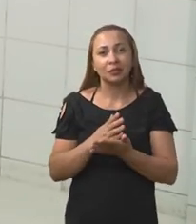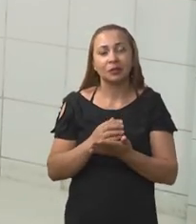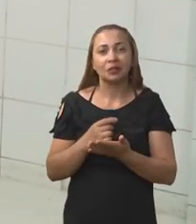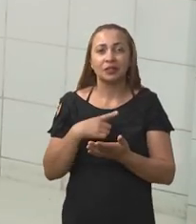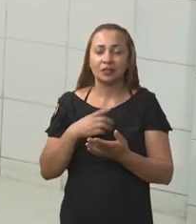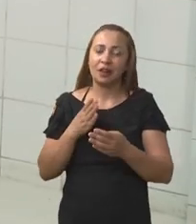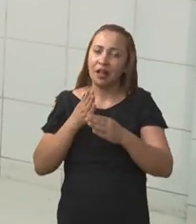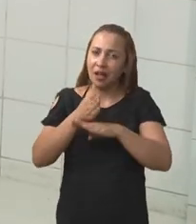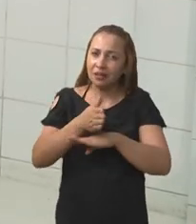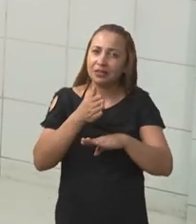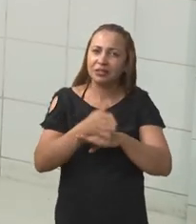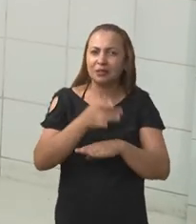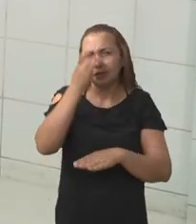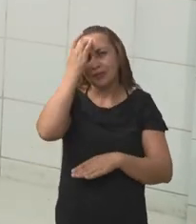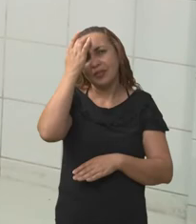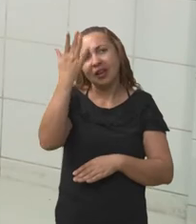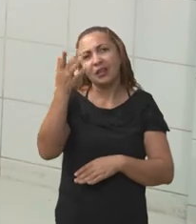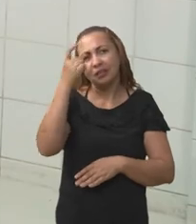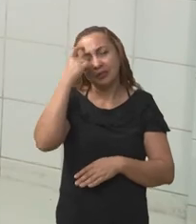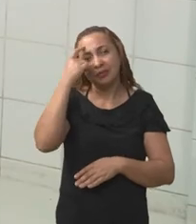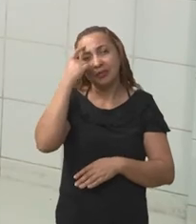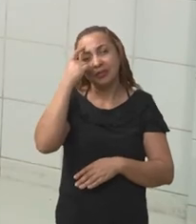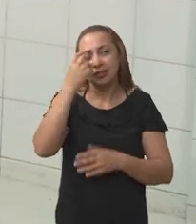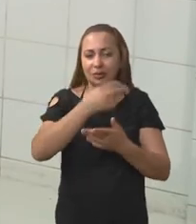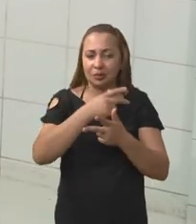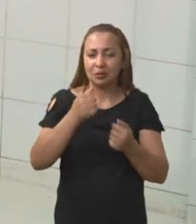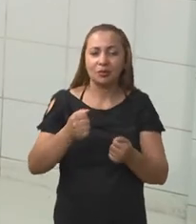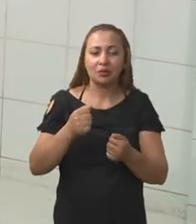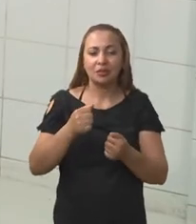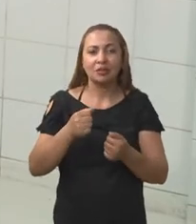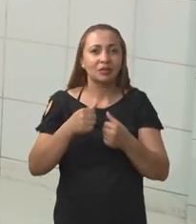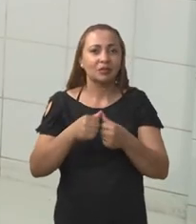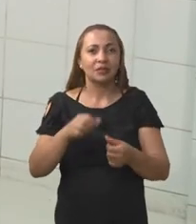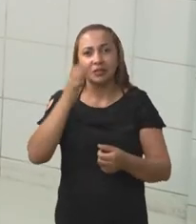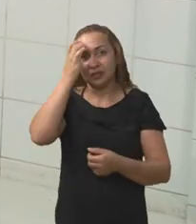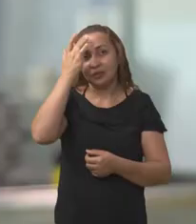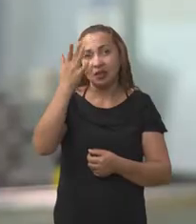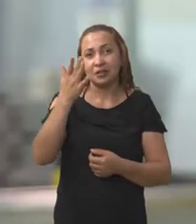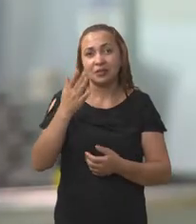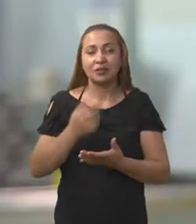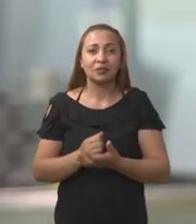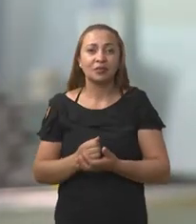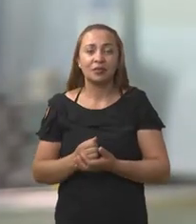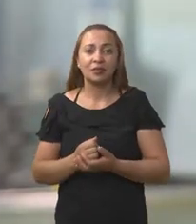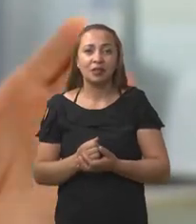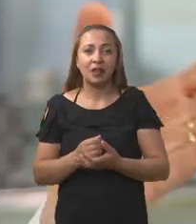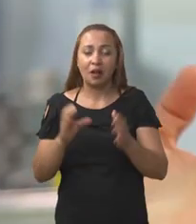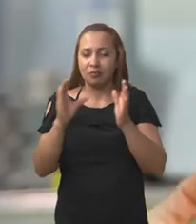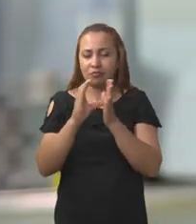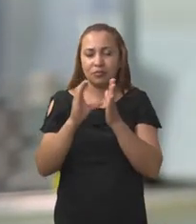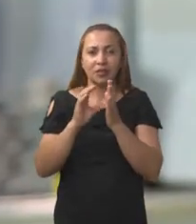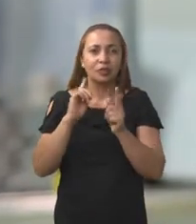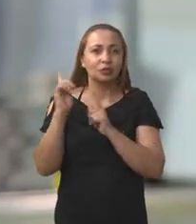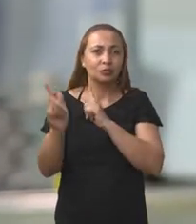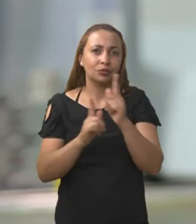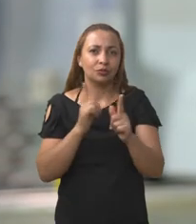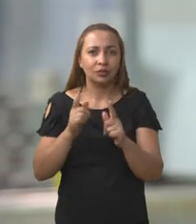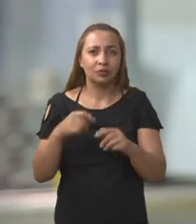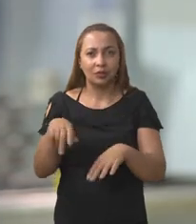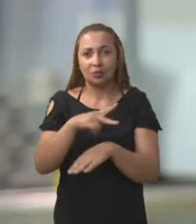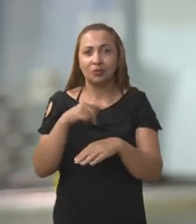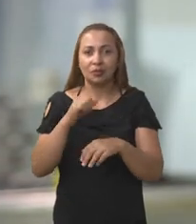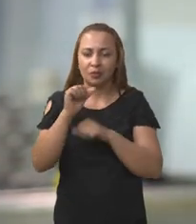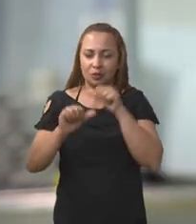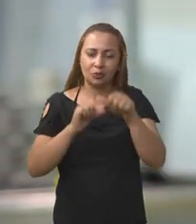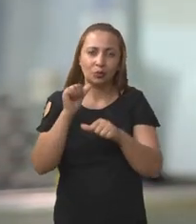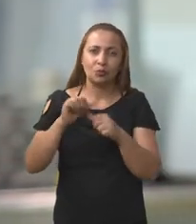tornar-se mais acessível né que a gente pensar que nos dispositivos que tornasse é o acesso à comunidade de uma maneira geral somente